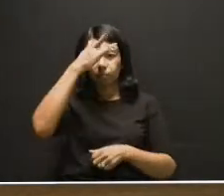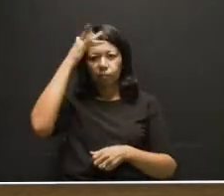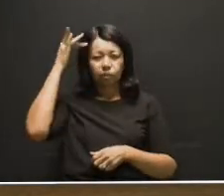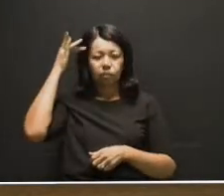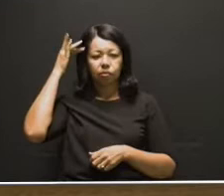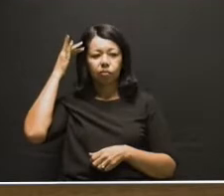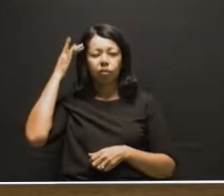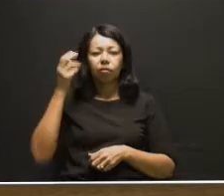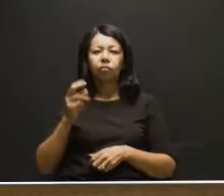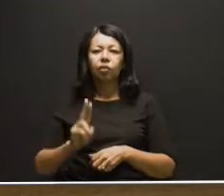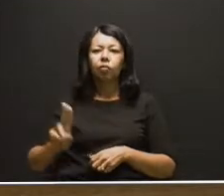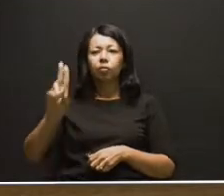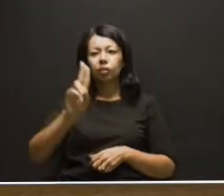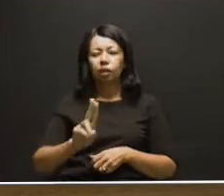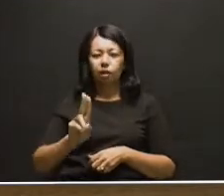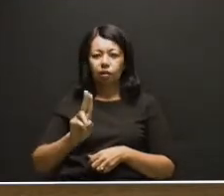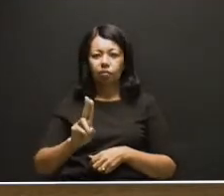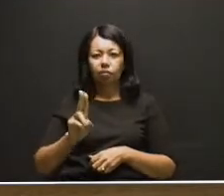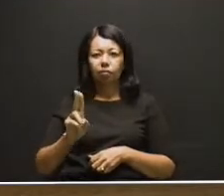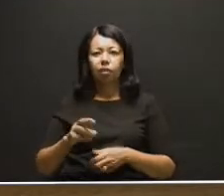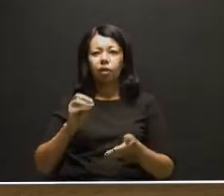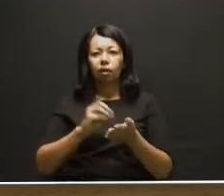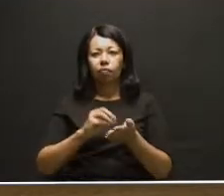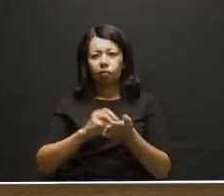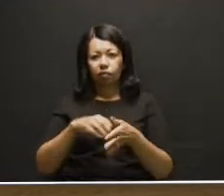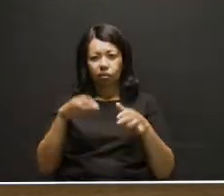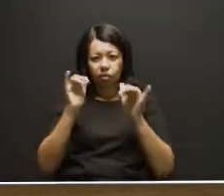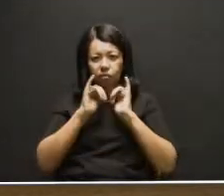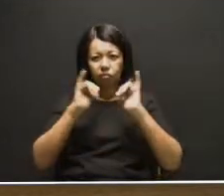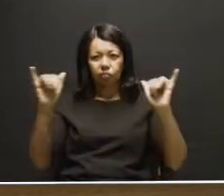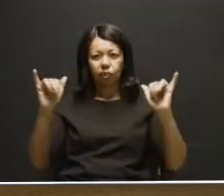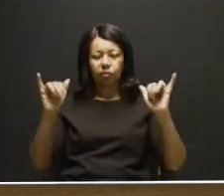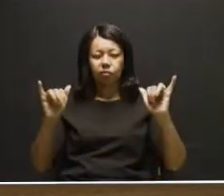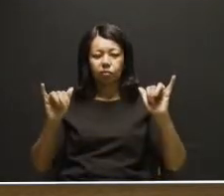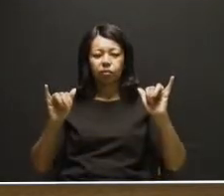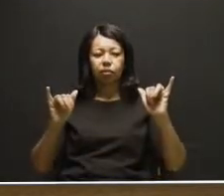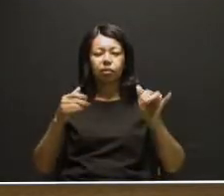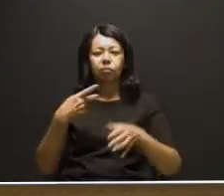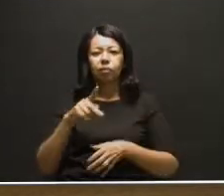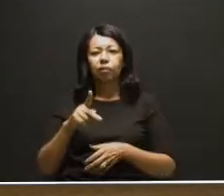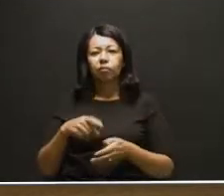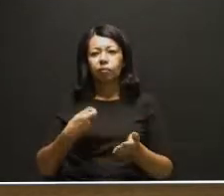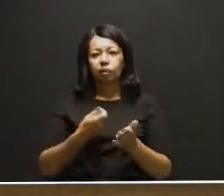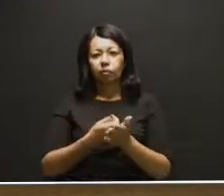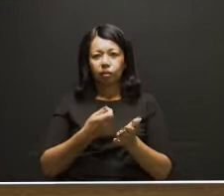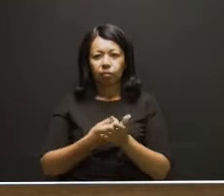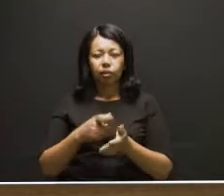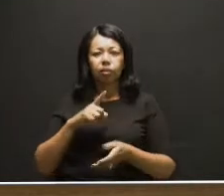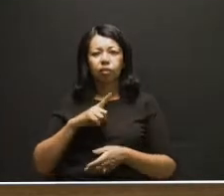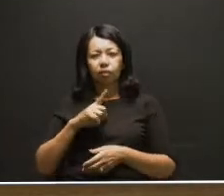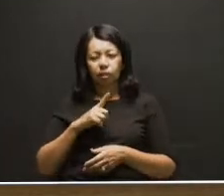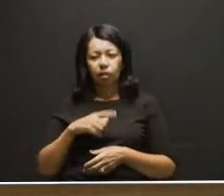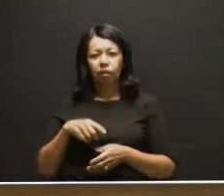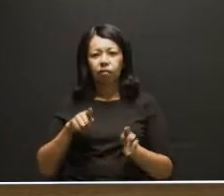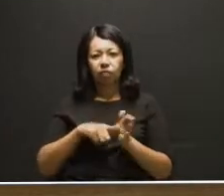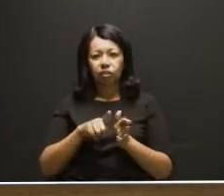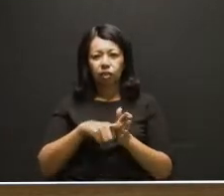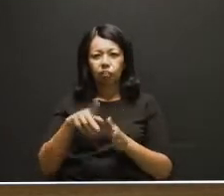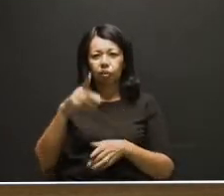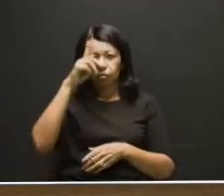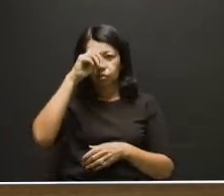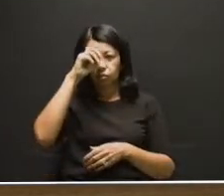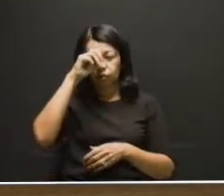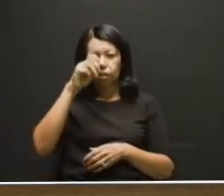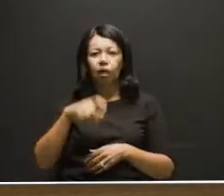se beneficiou da ausência da infor das informações acerca dos cursos padronizados e apurados pelos hospitais